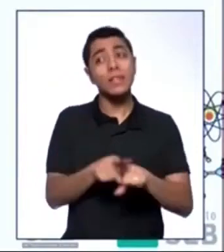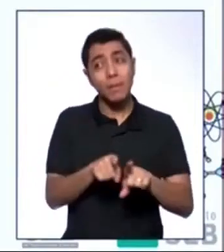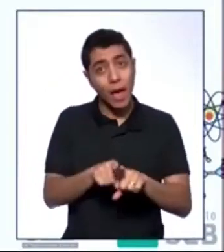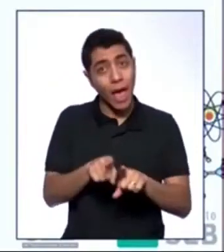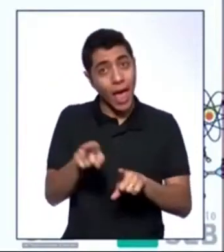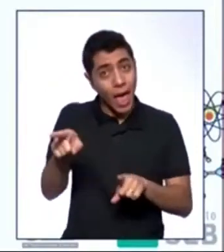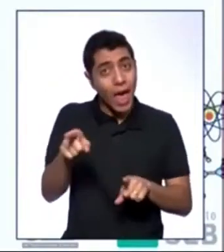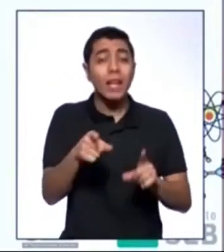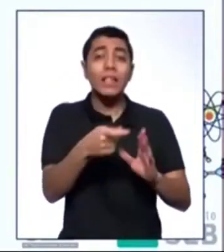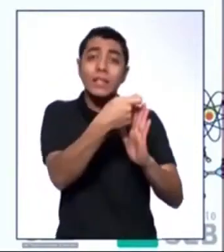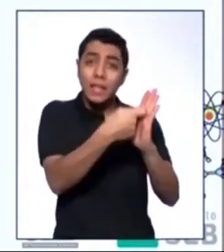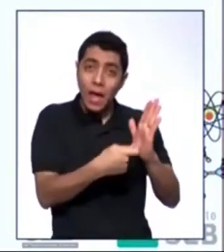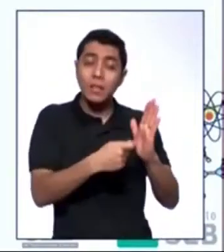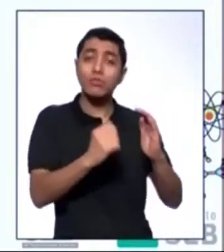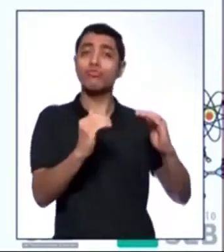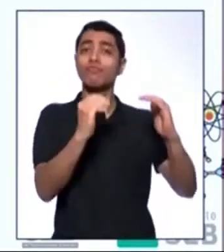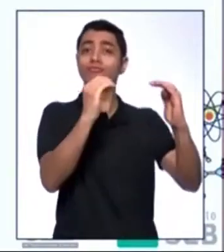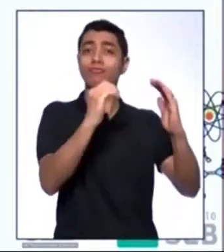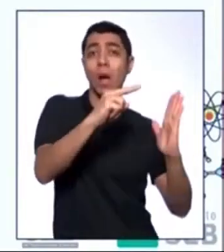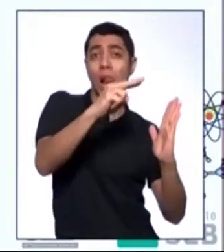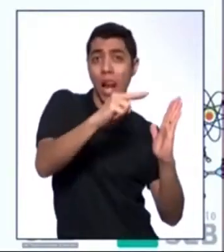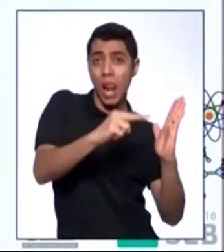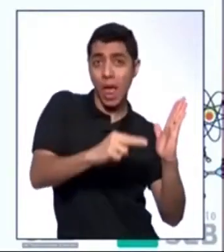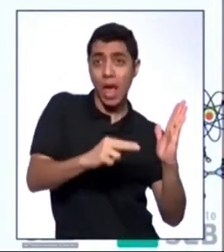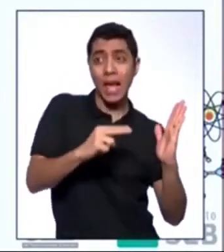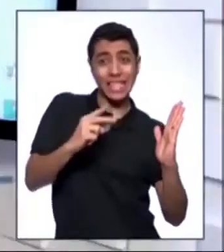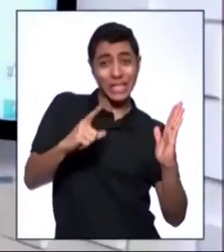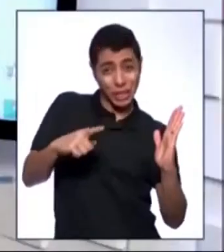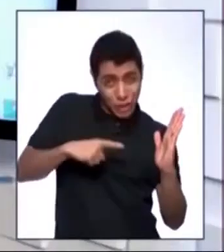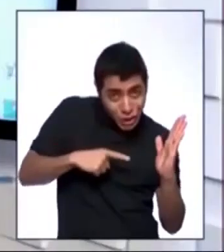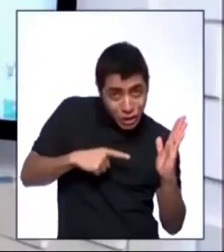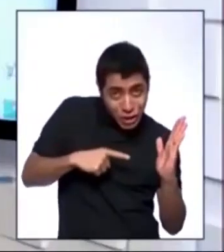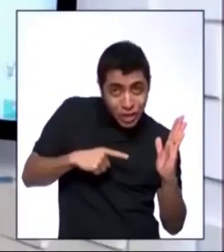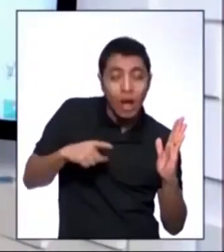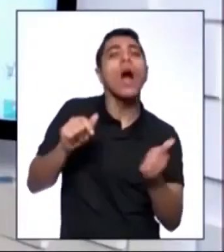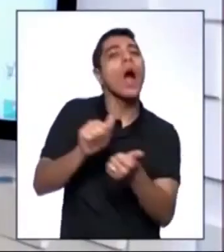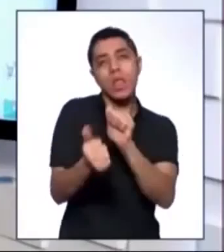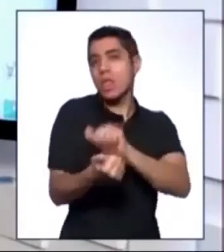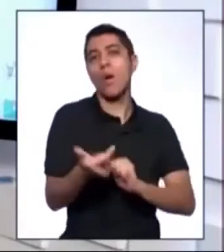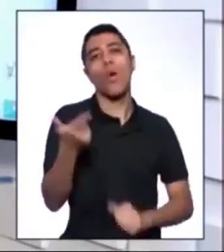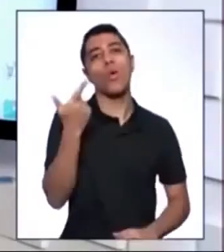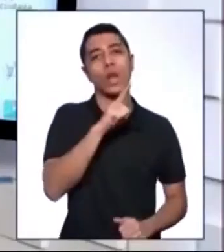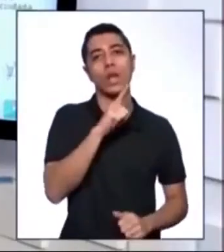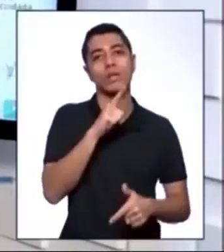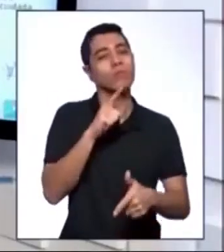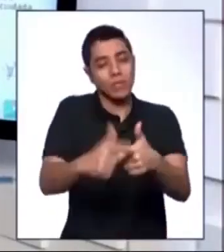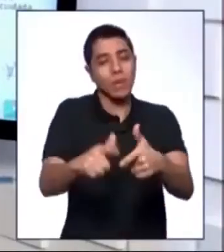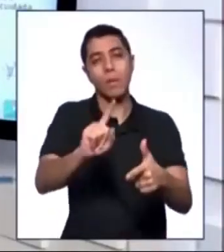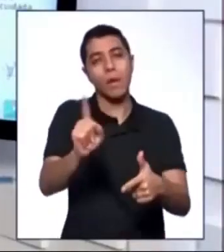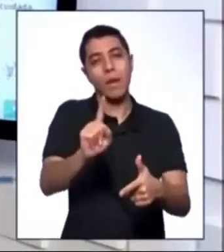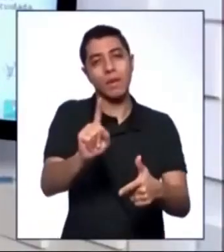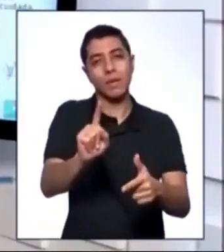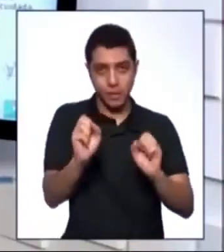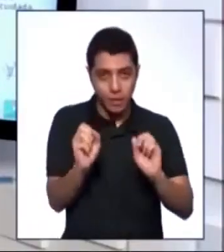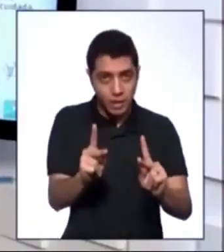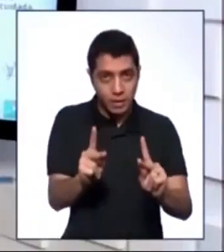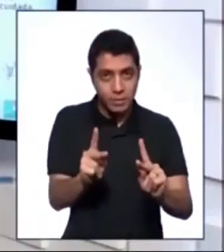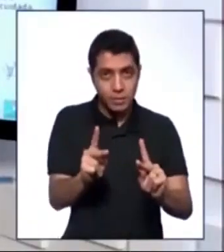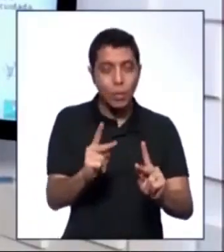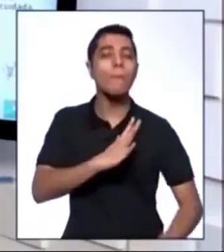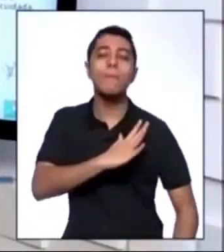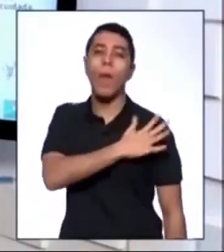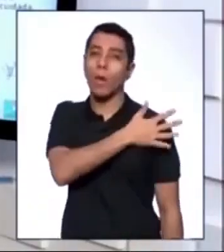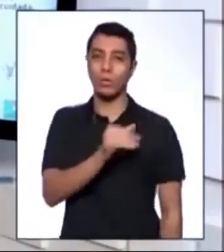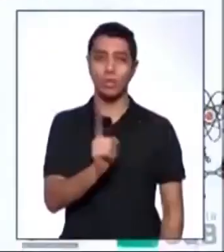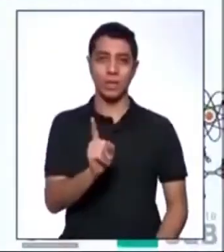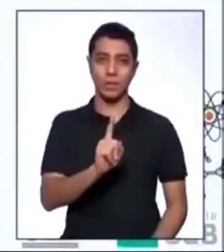ter acesso a esse repertório. Então tá tudo bem, segue o baile. É isso, não tem pré-julgamento. Vamos lá. Segundo um